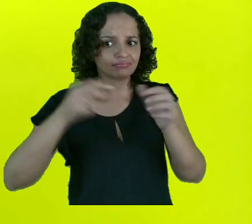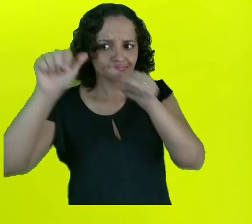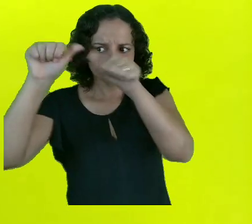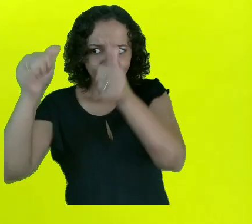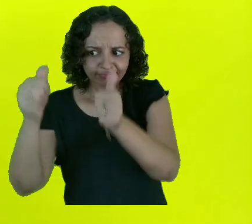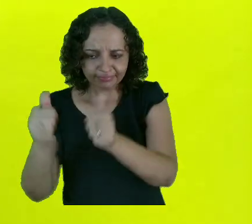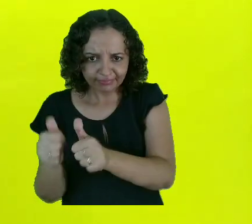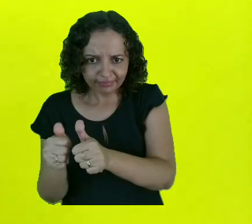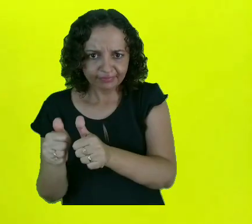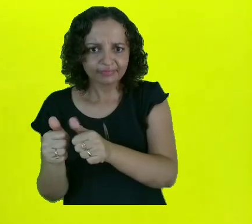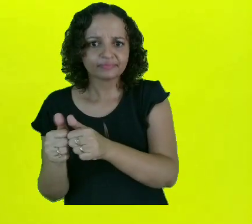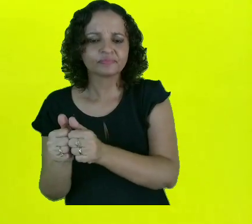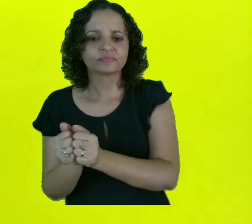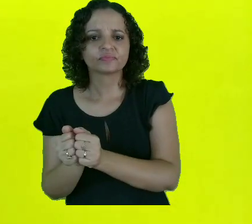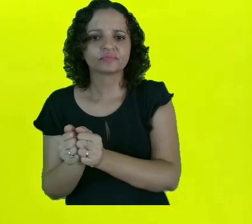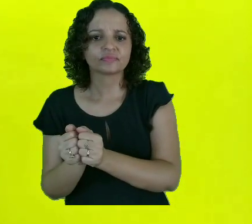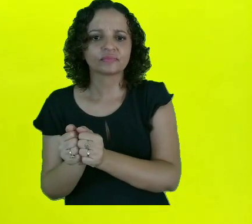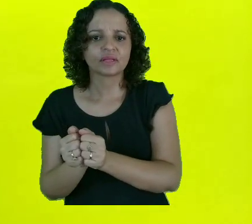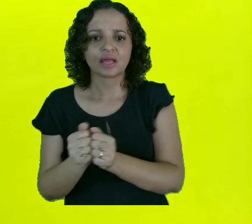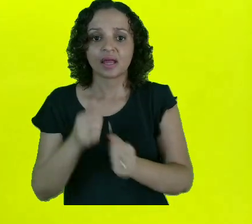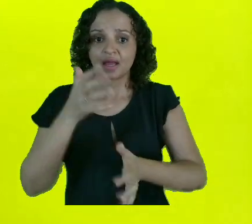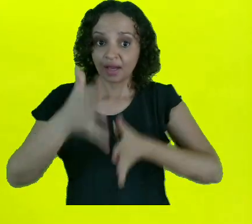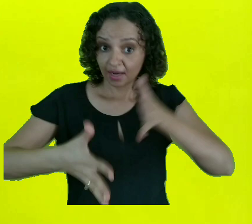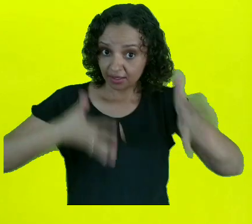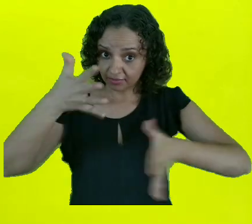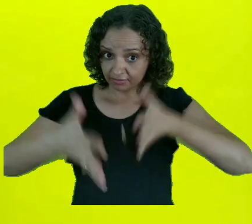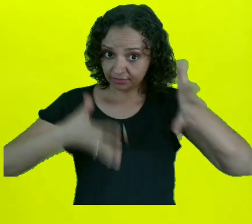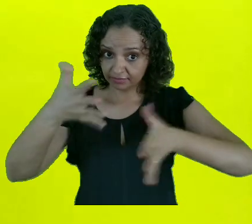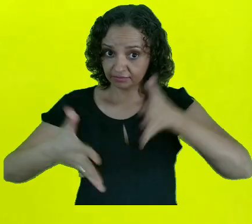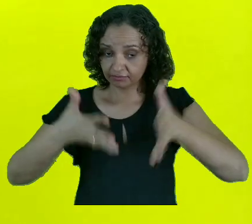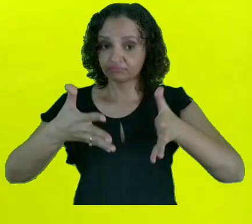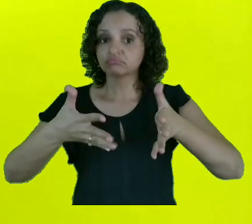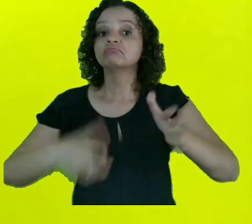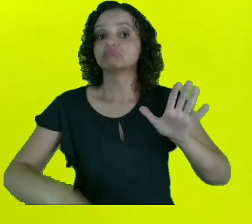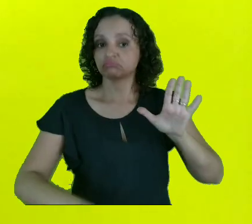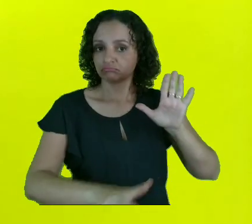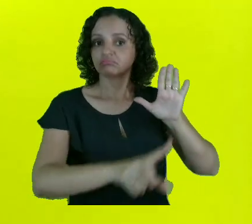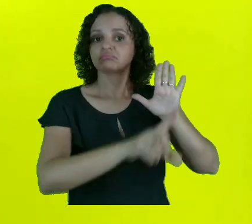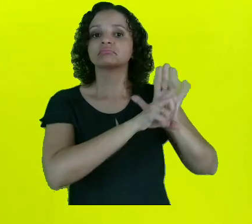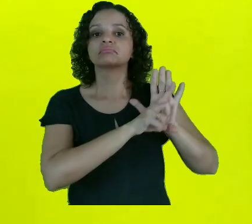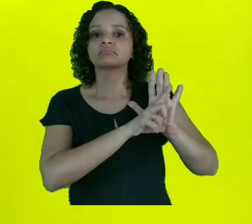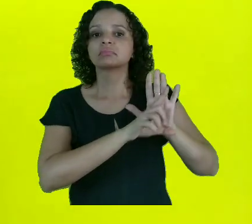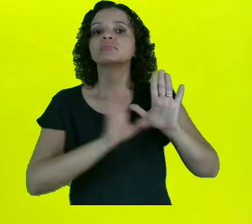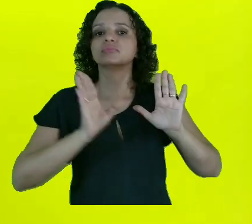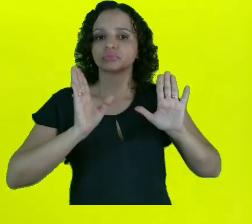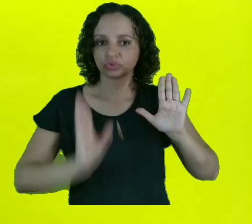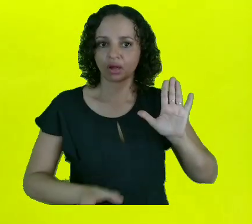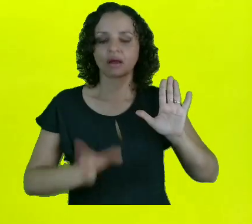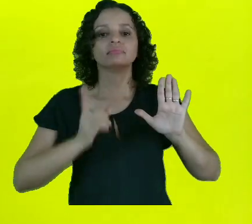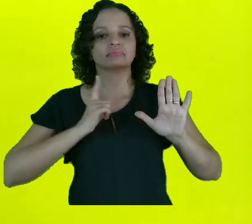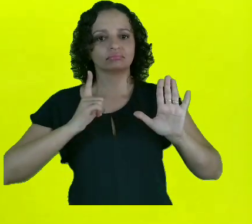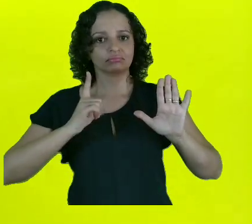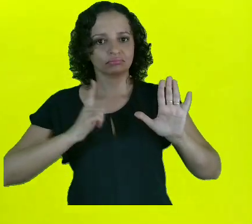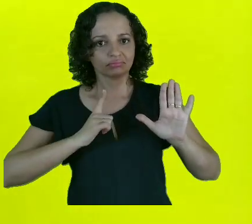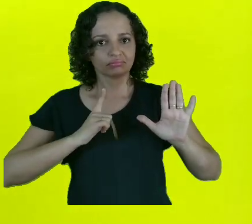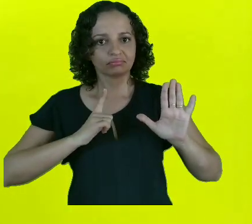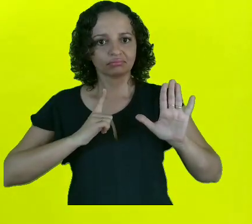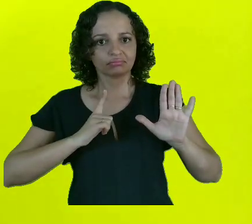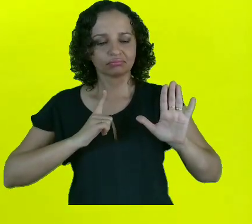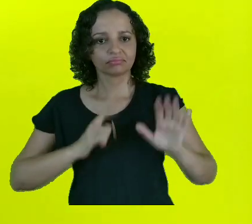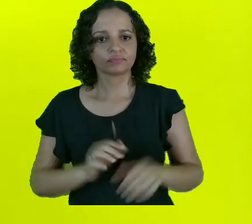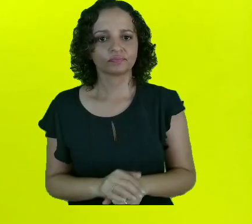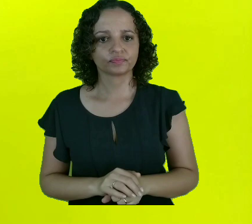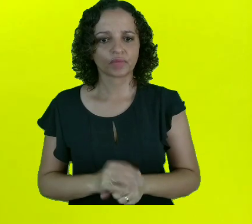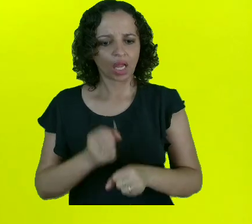significante, a língua de sinais brasileira, reconhecida em lei